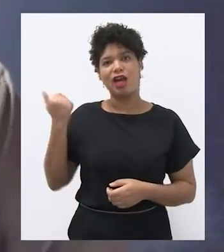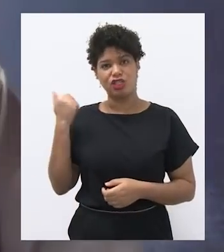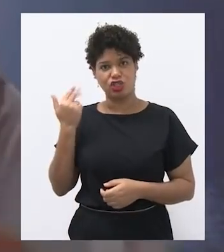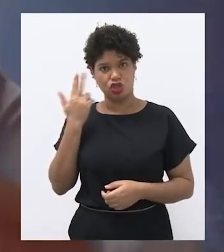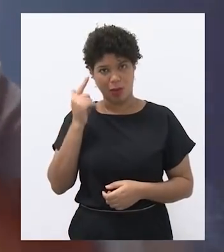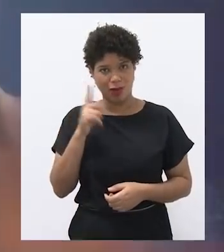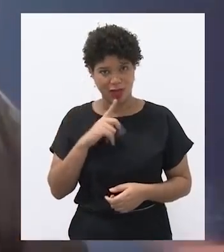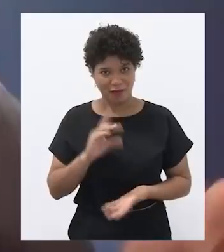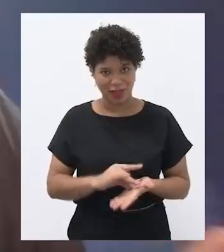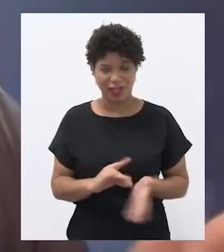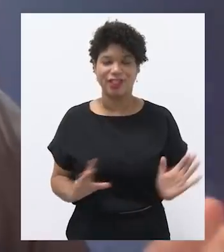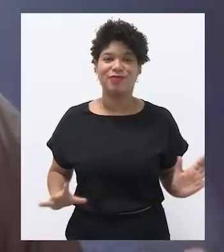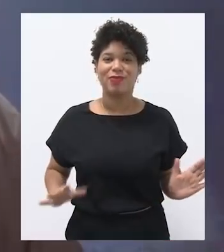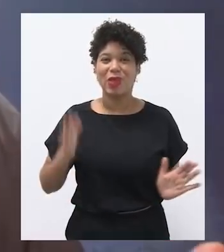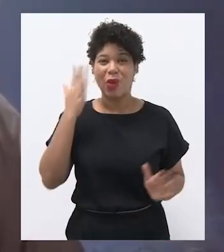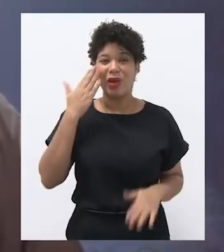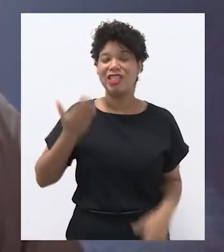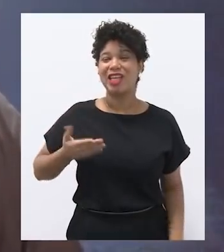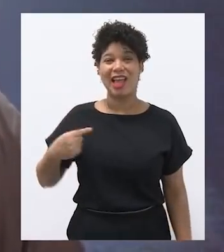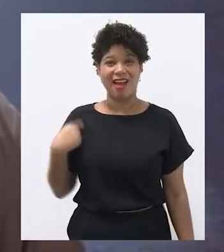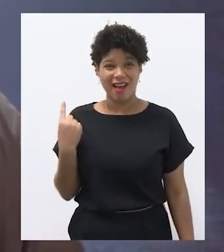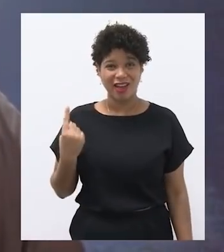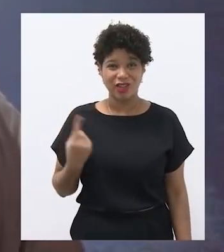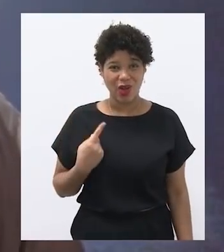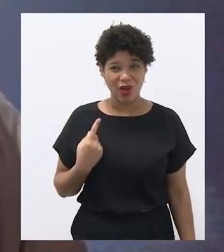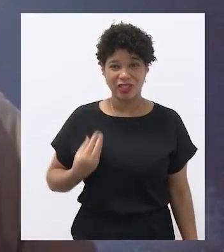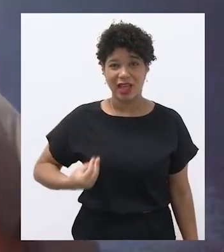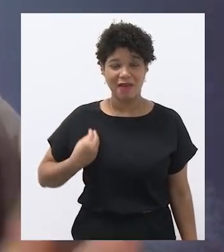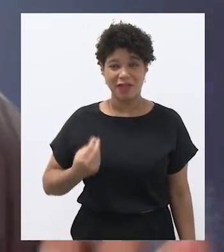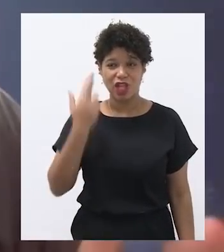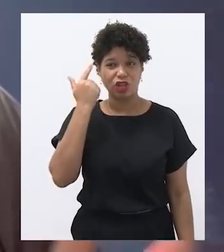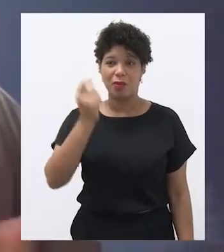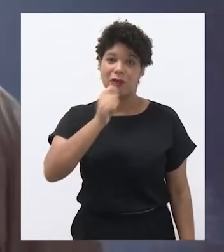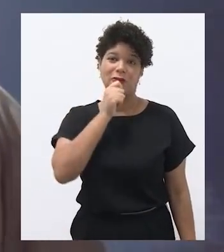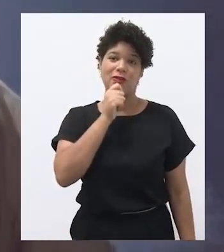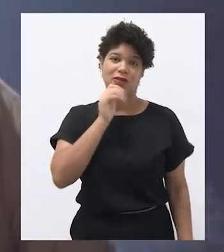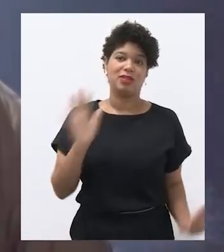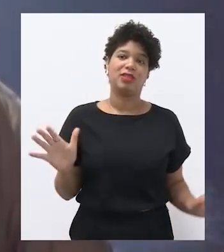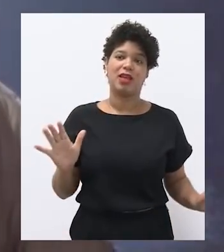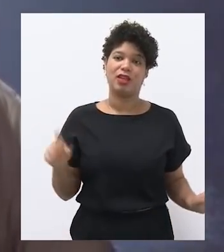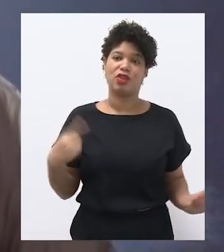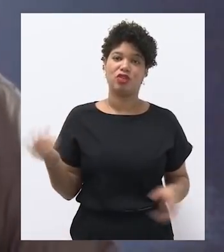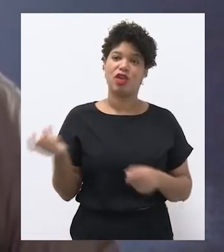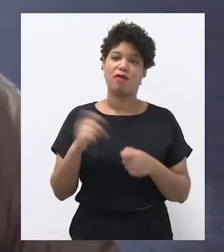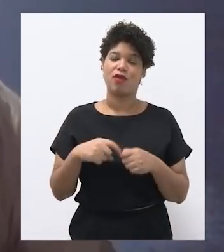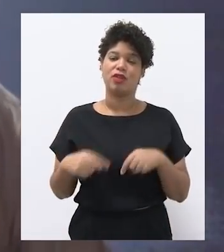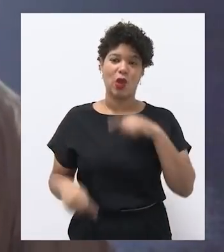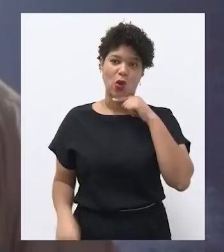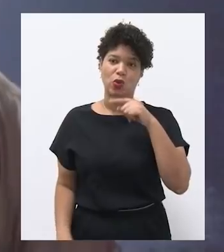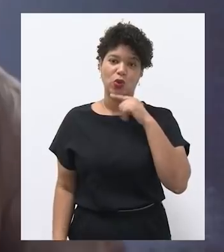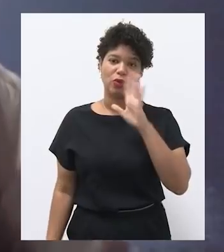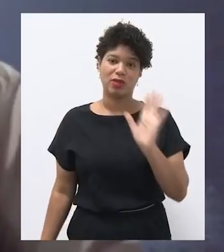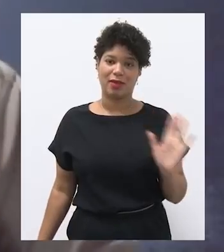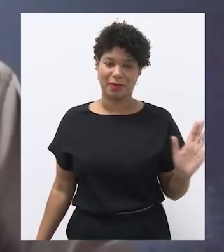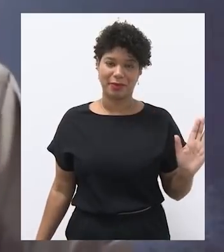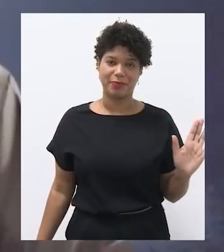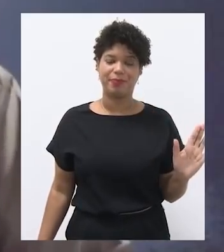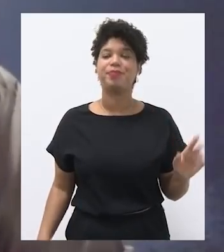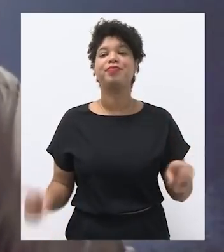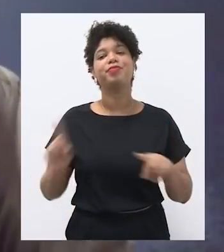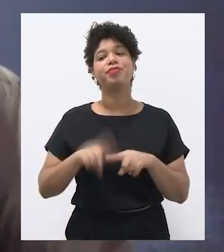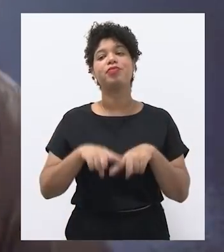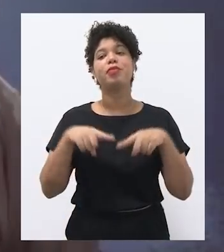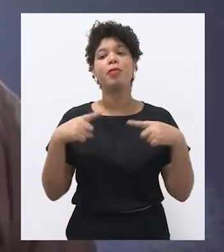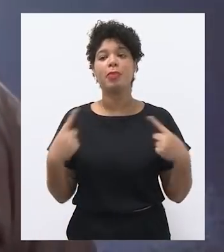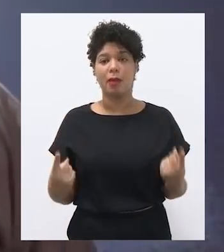normal. Como eu não acho que nada que nós vivemos nesse mundo seja normal, é difícil que a gente volte ao novo normal. Mas, de todo